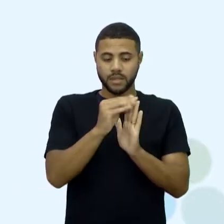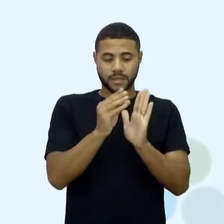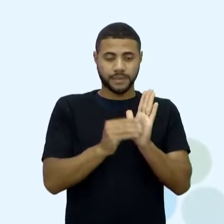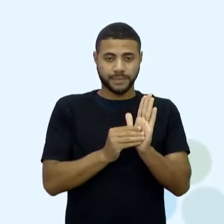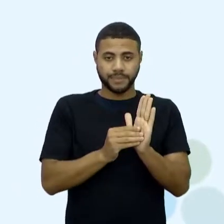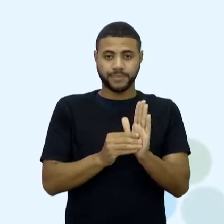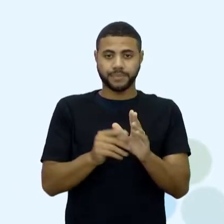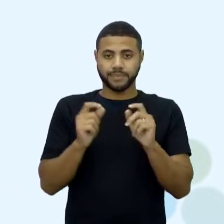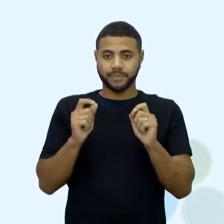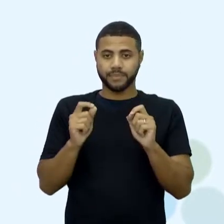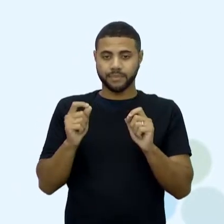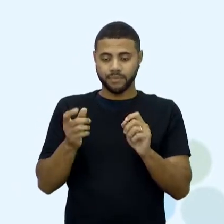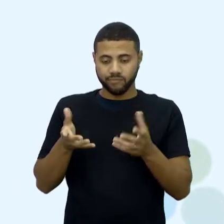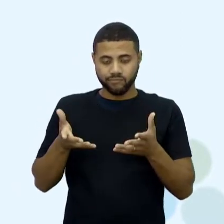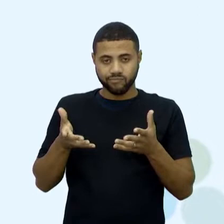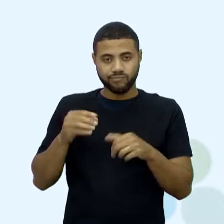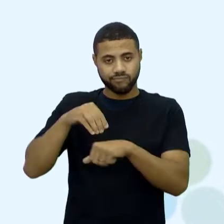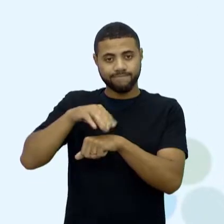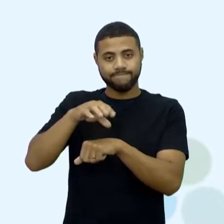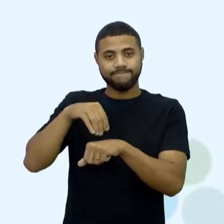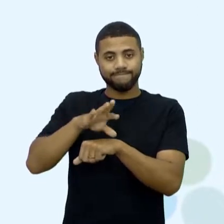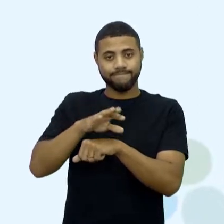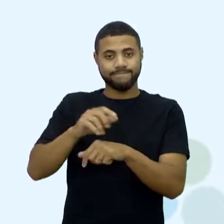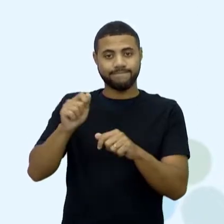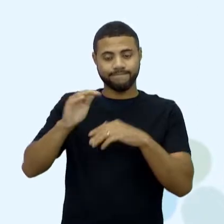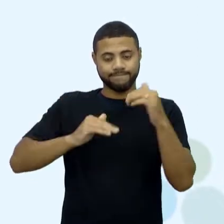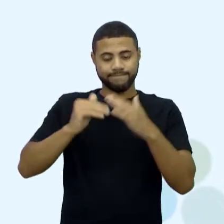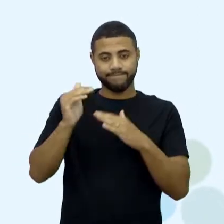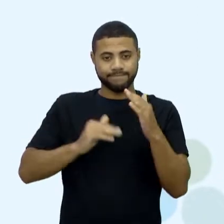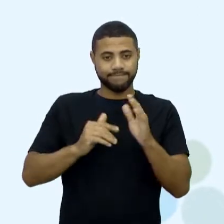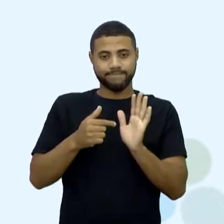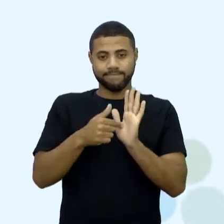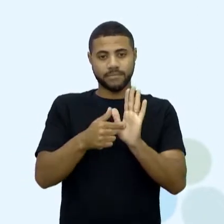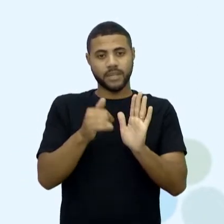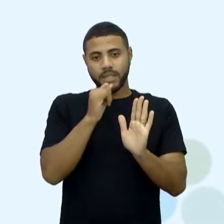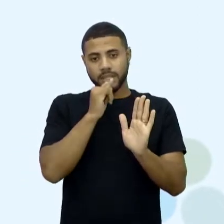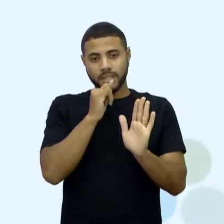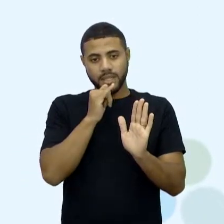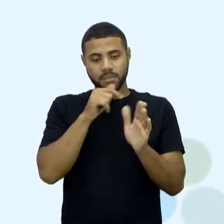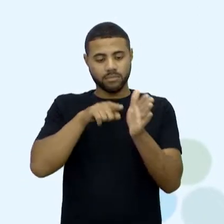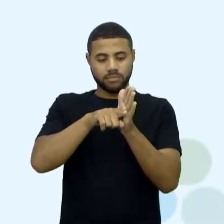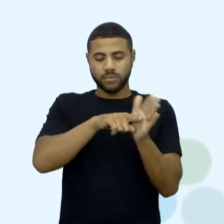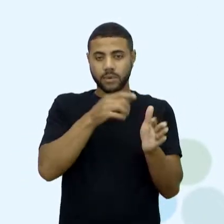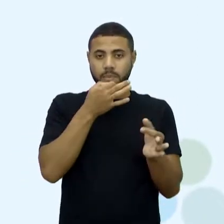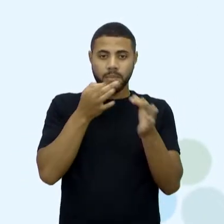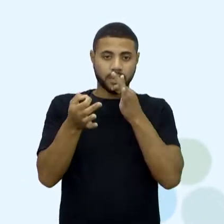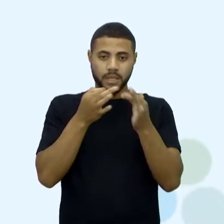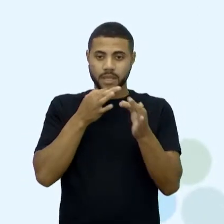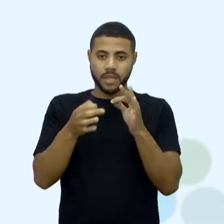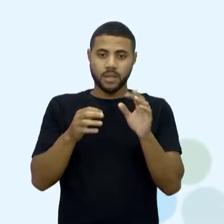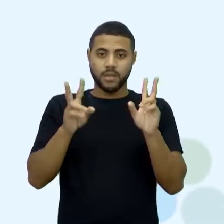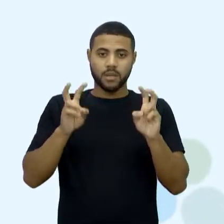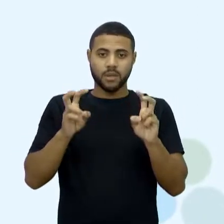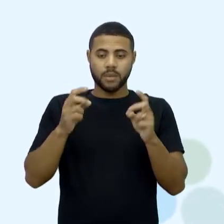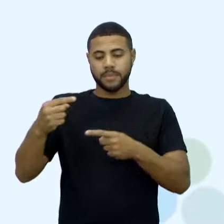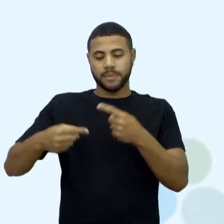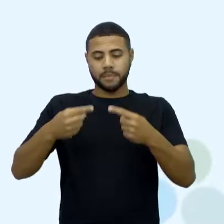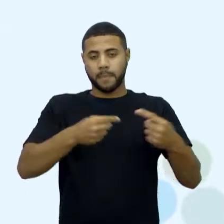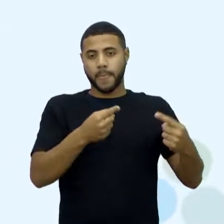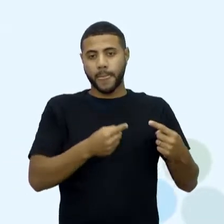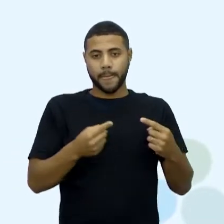fala para elaborar hipóteses, selecionar evidências e compor argumentos relativos a